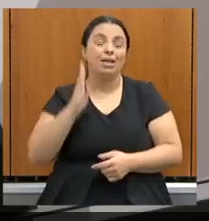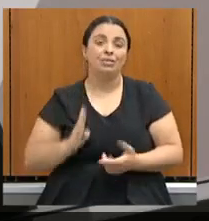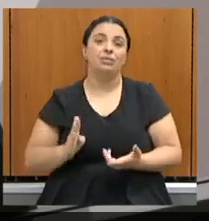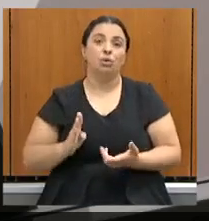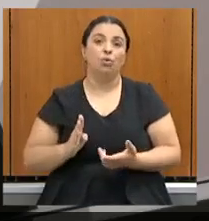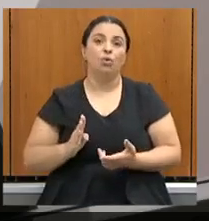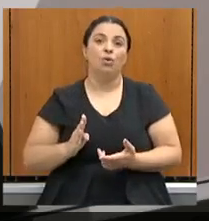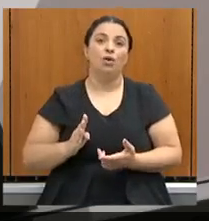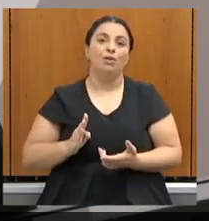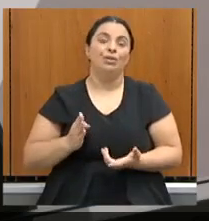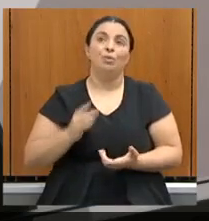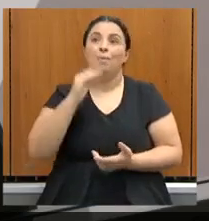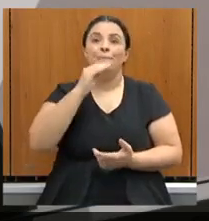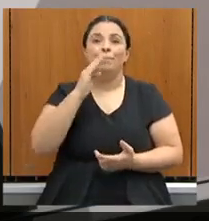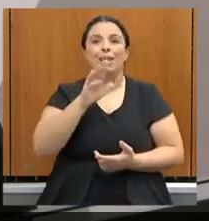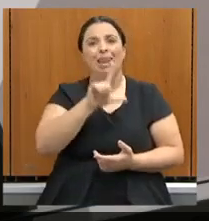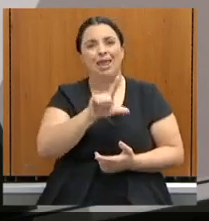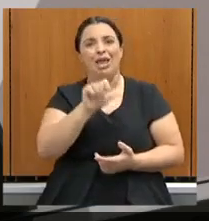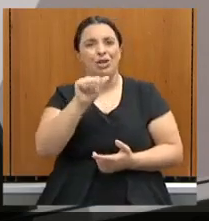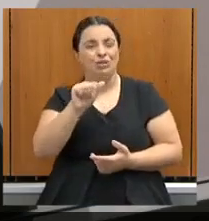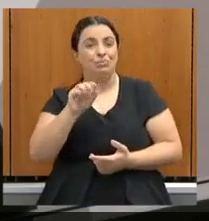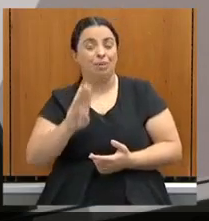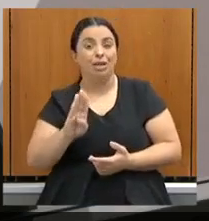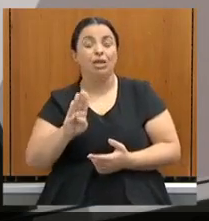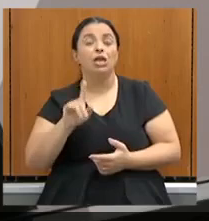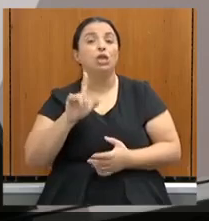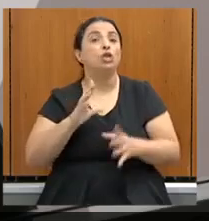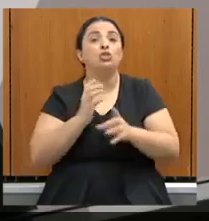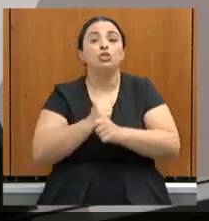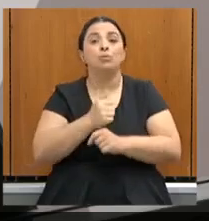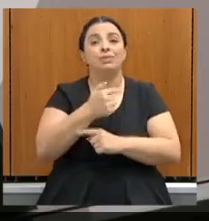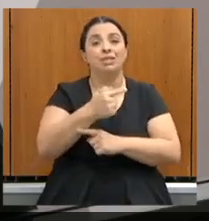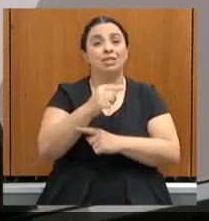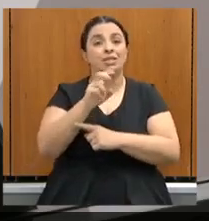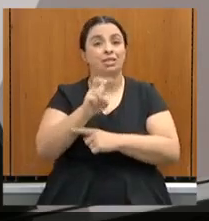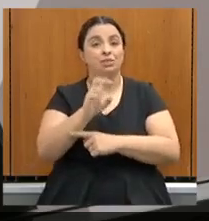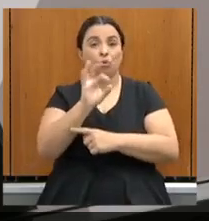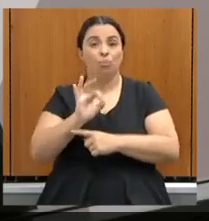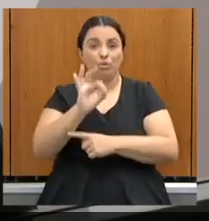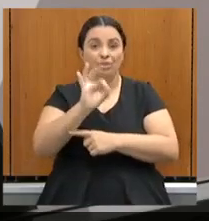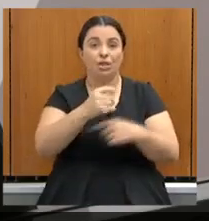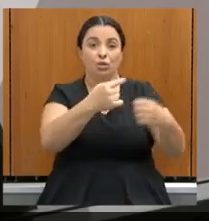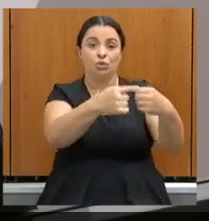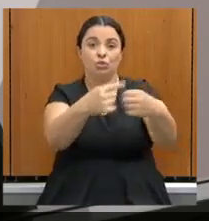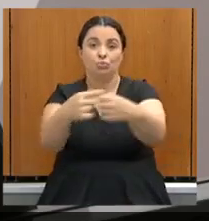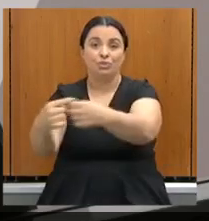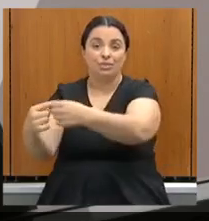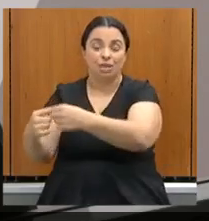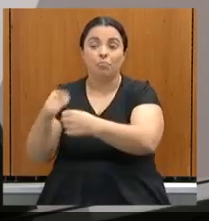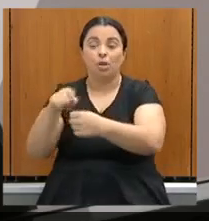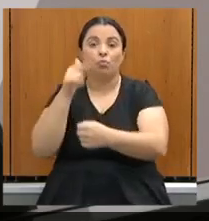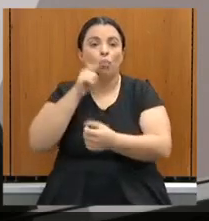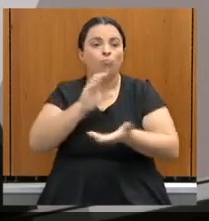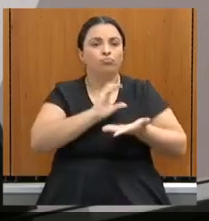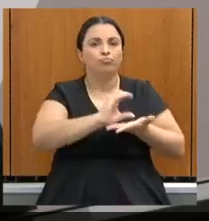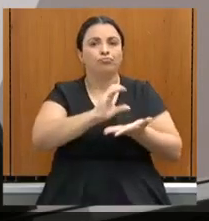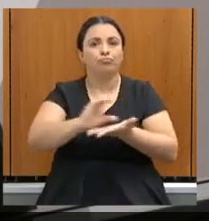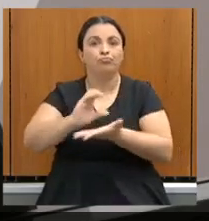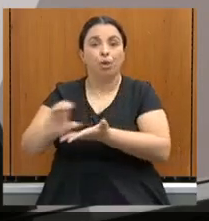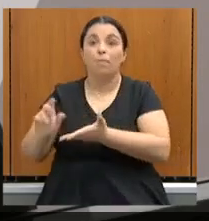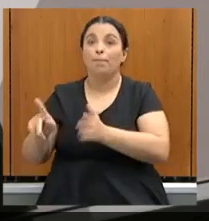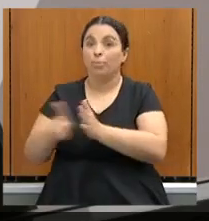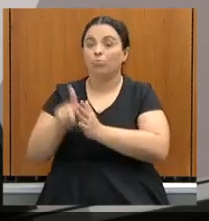Gerais também, que 75% dos municípios de Minas Gerais receberam recursos da cultura.